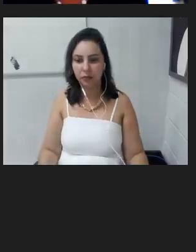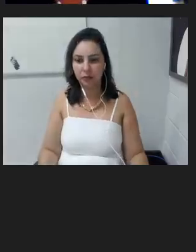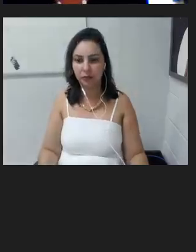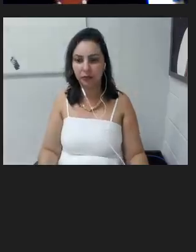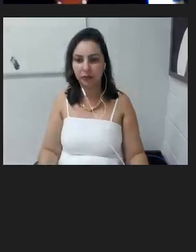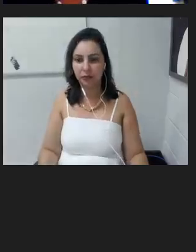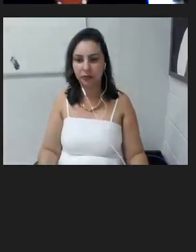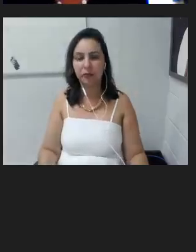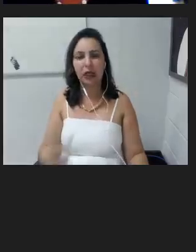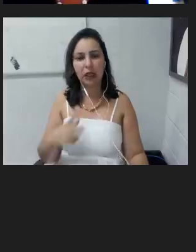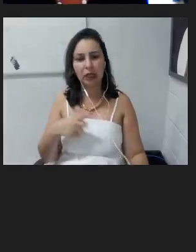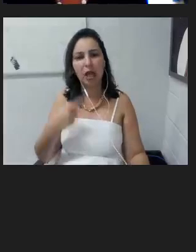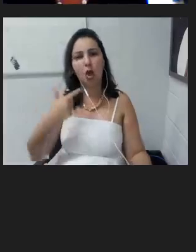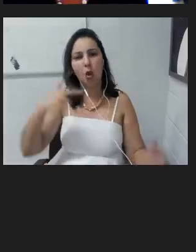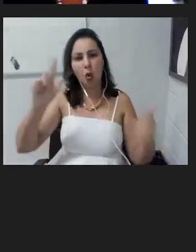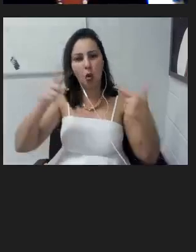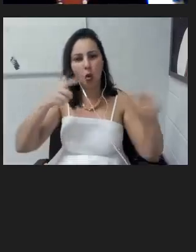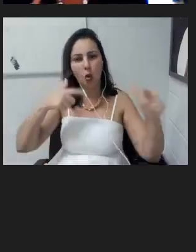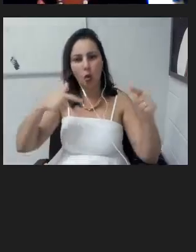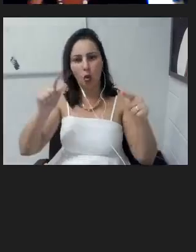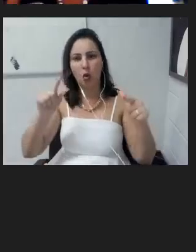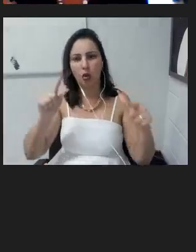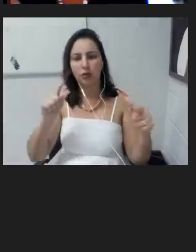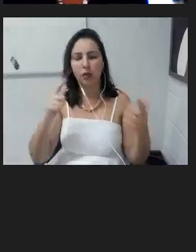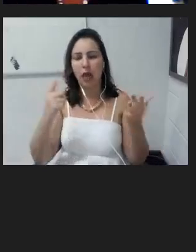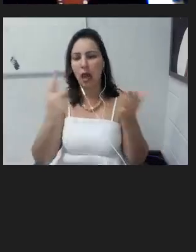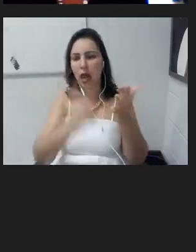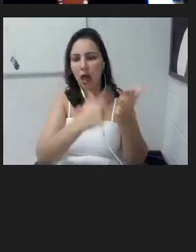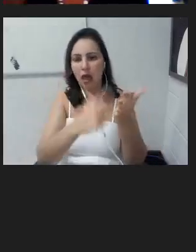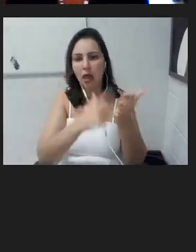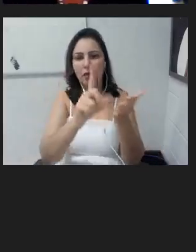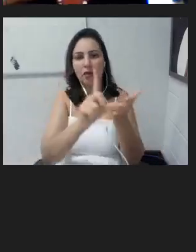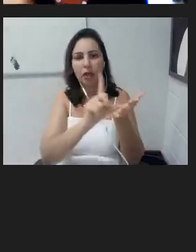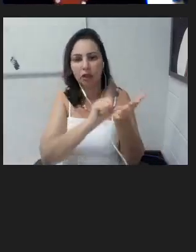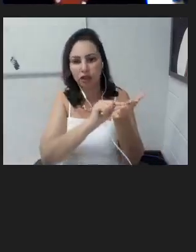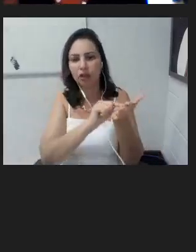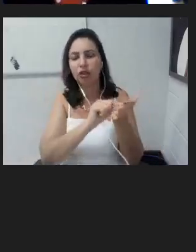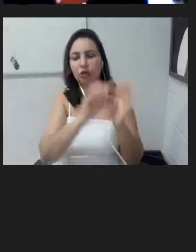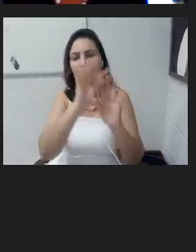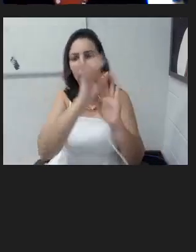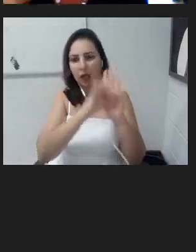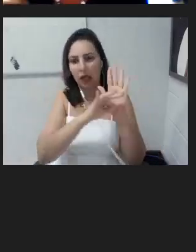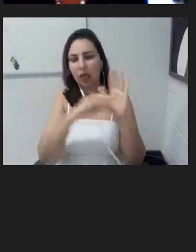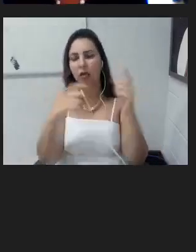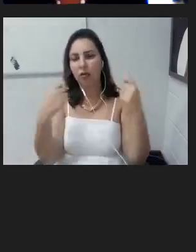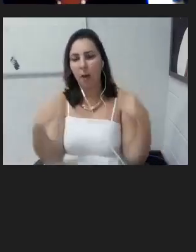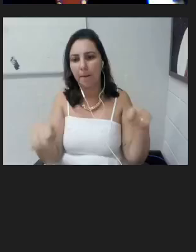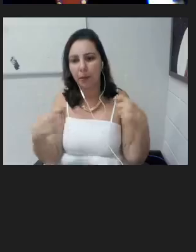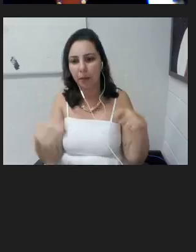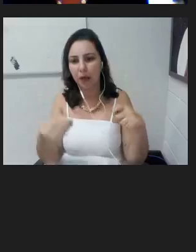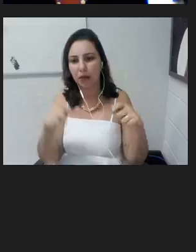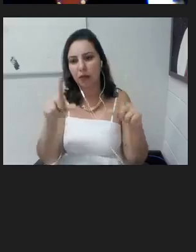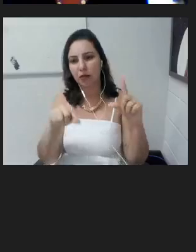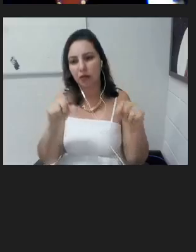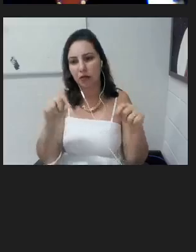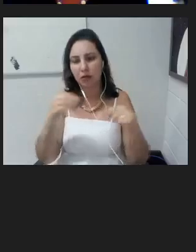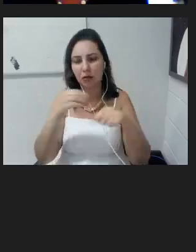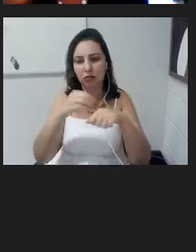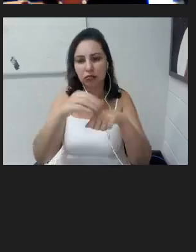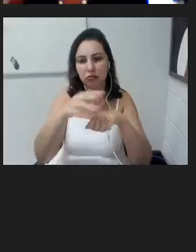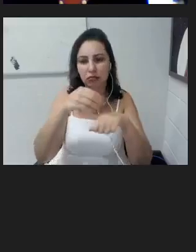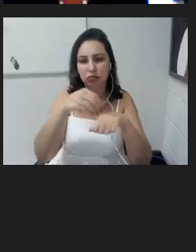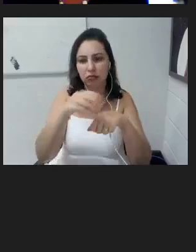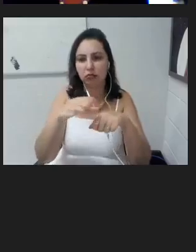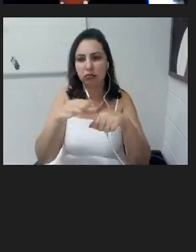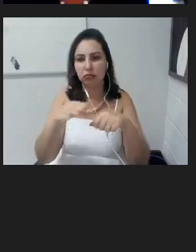Tem outros materiais que aí, como livros, artigos, textos, eu teria que te passar de maneira